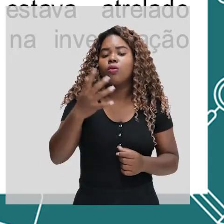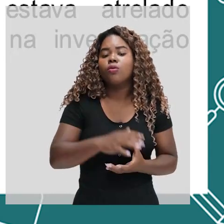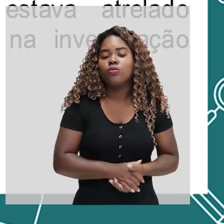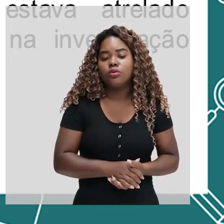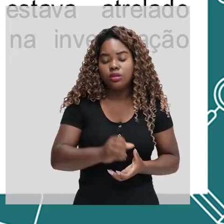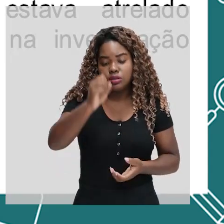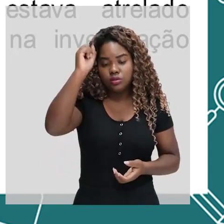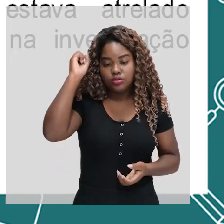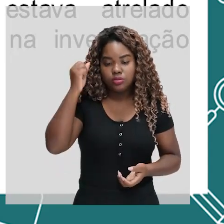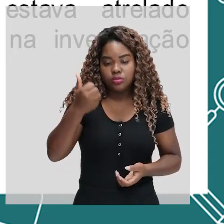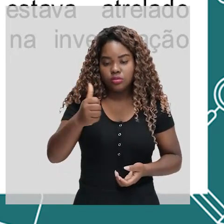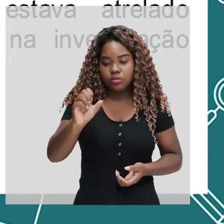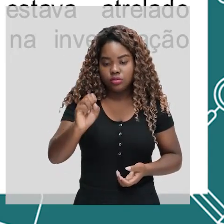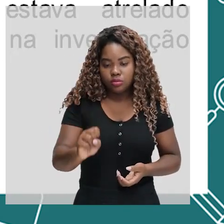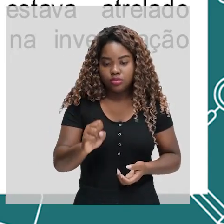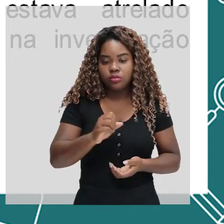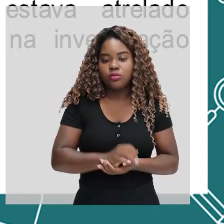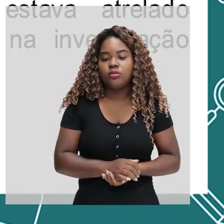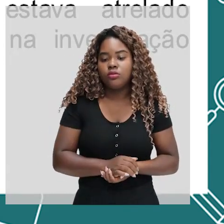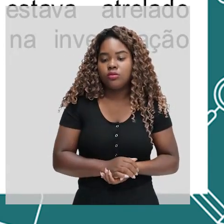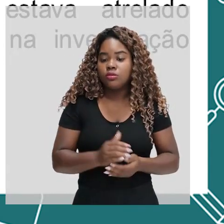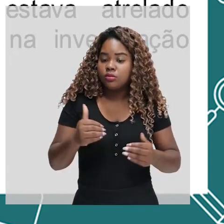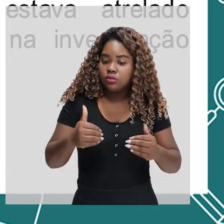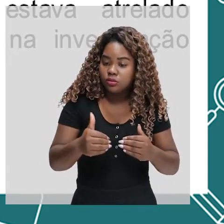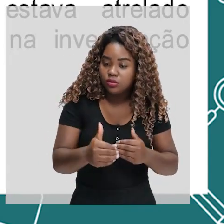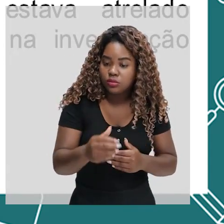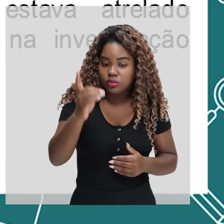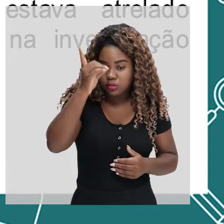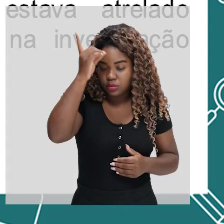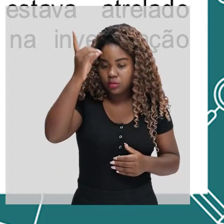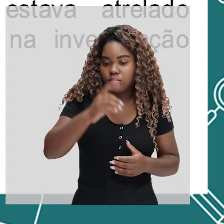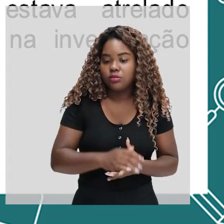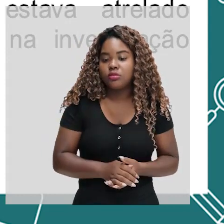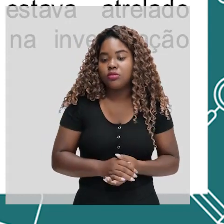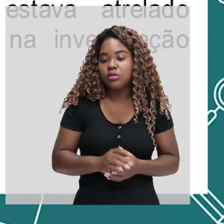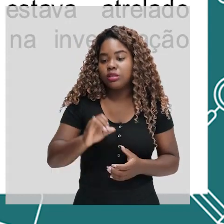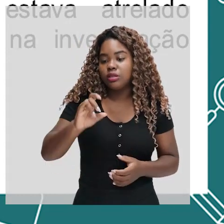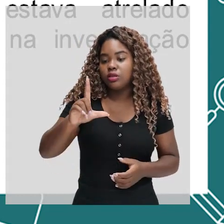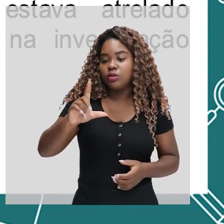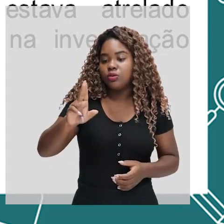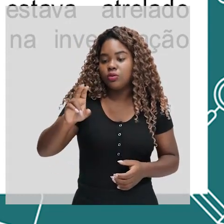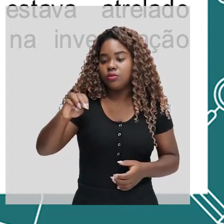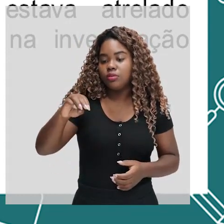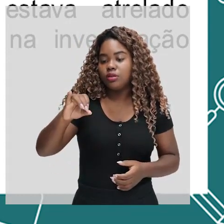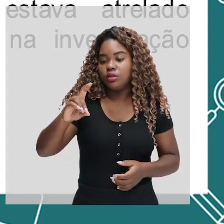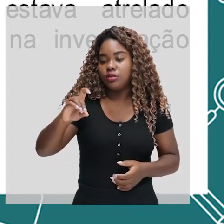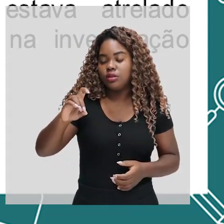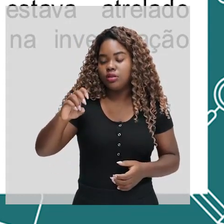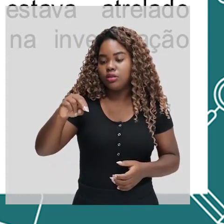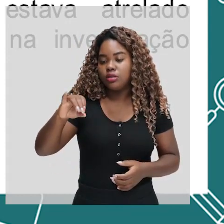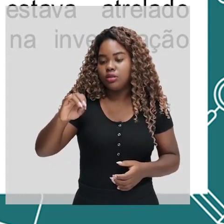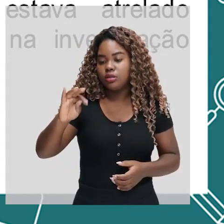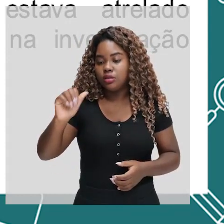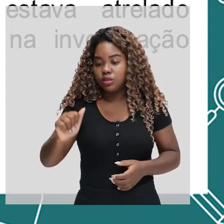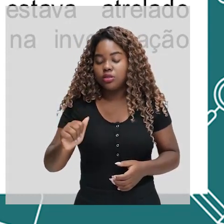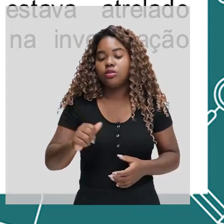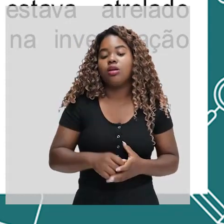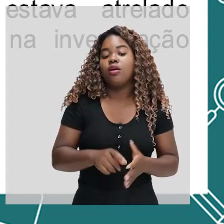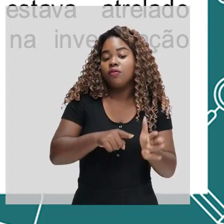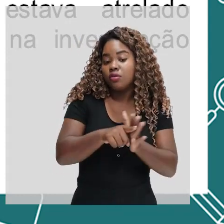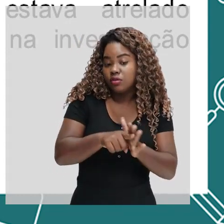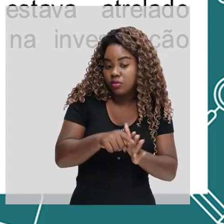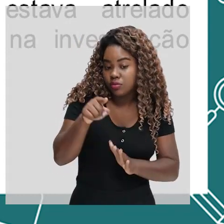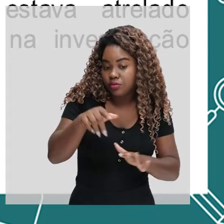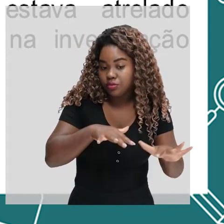no século XVIII avanço das ideias iluministas aí você vai dar uma pesquisada